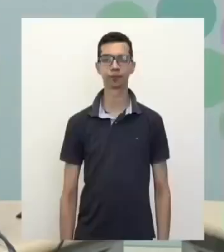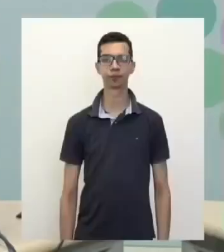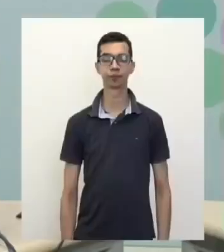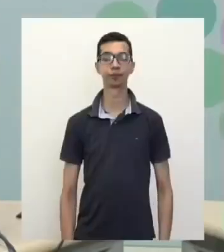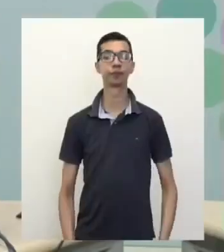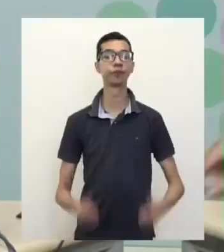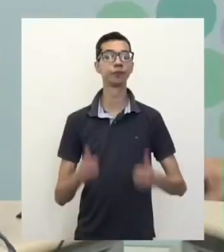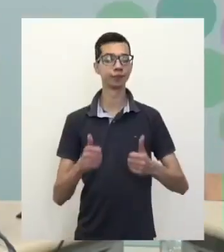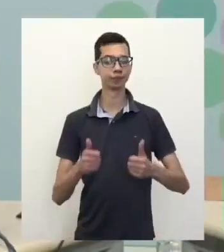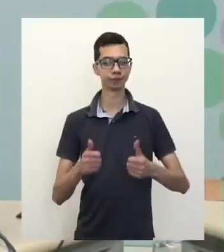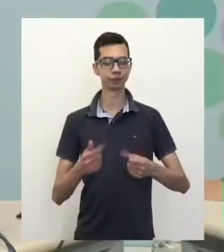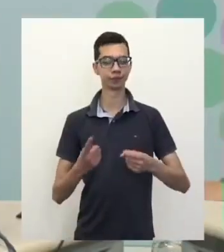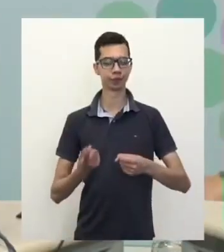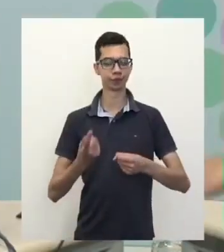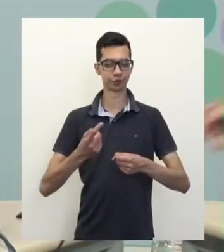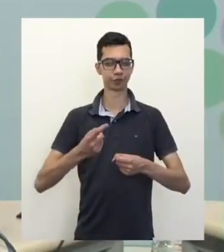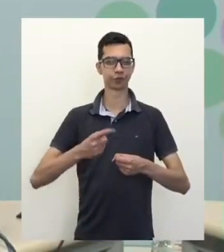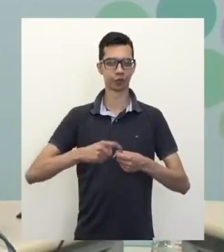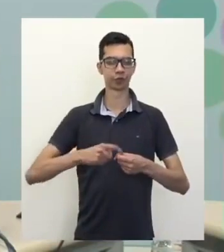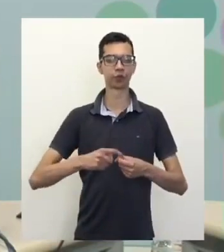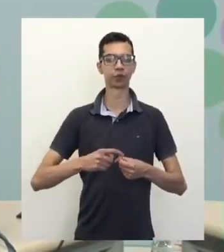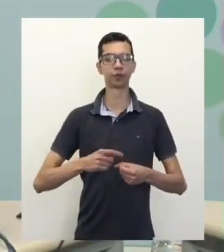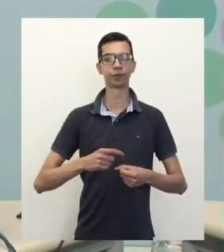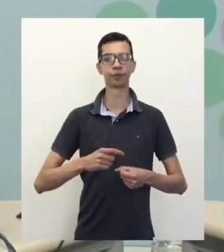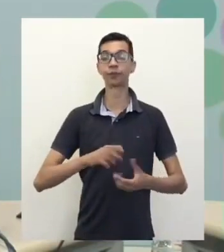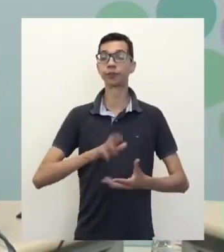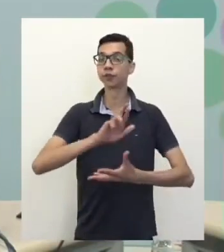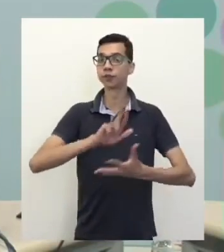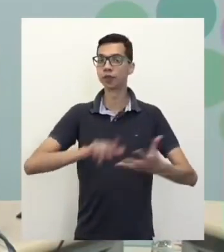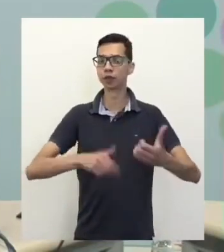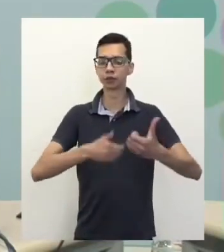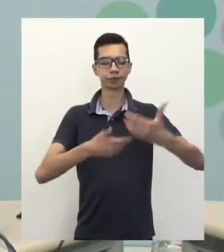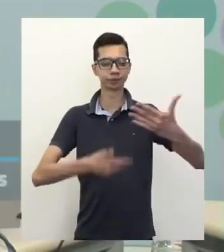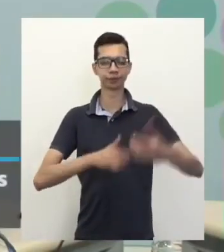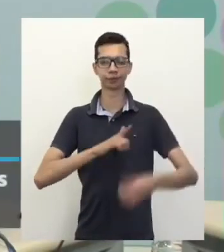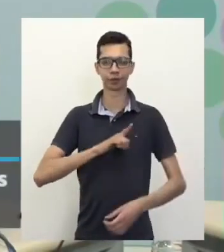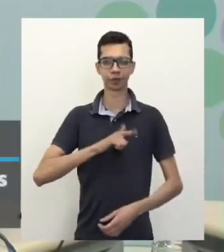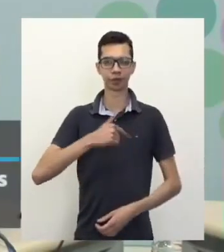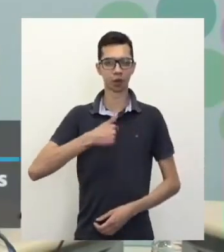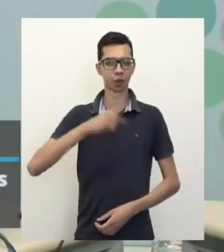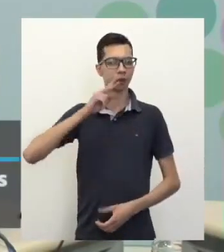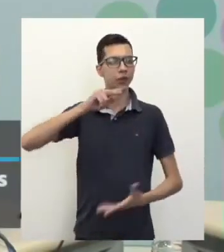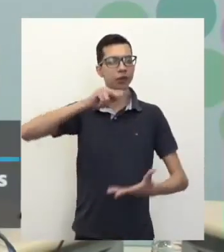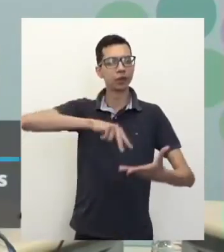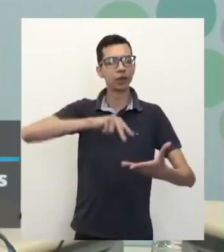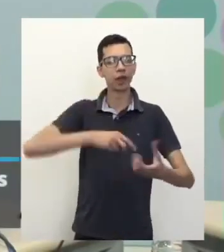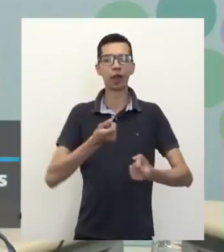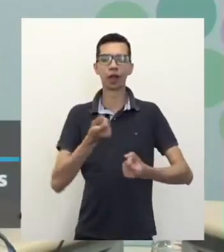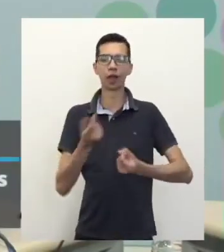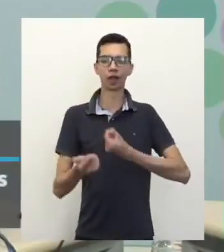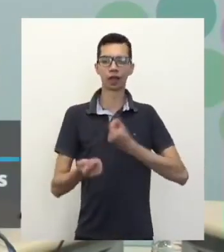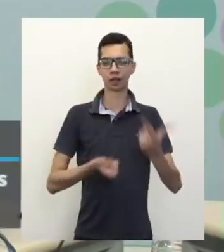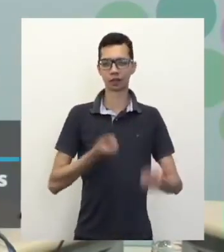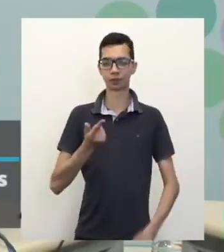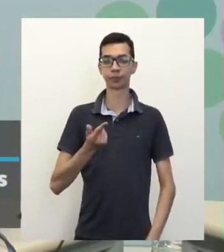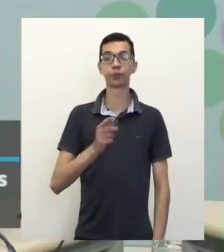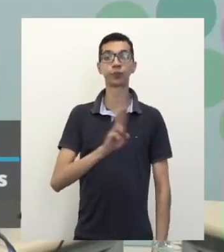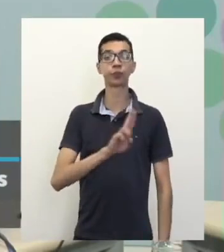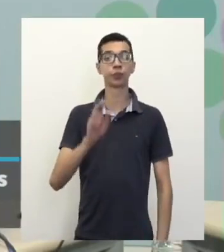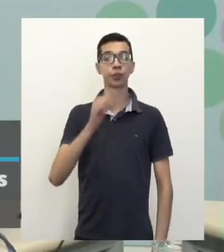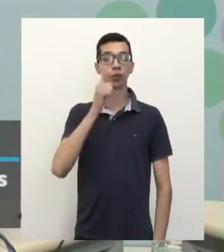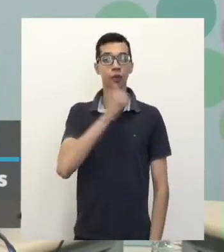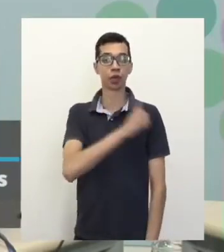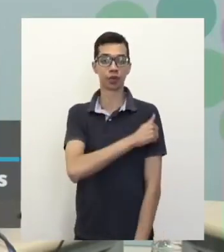Muito bem, estamos de volta. Tivemos várias contribuições, eu vou ler algumas aqui, tá, professora? Okay. A aluna